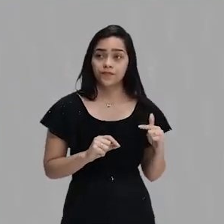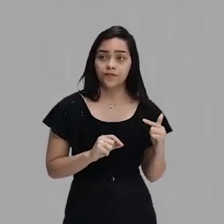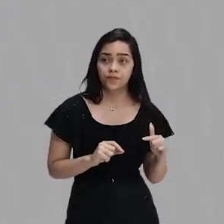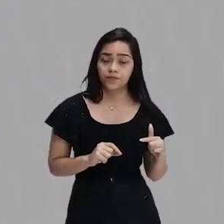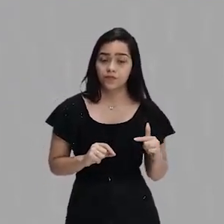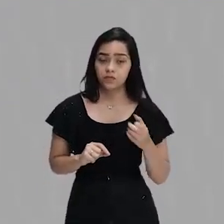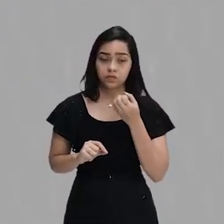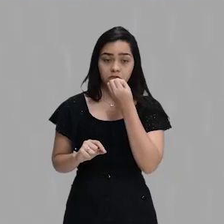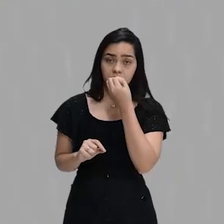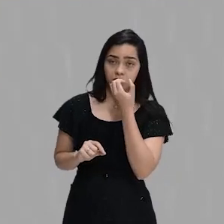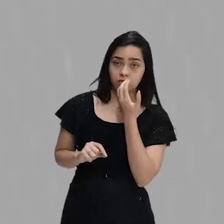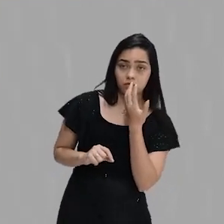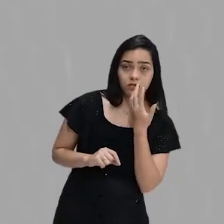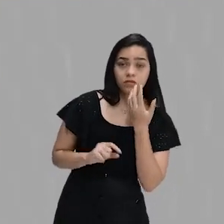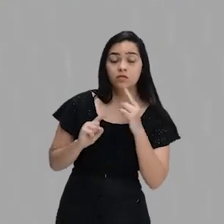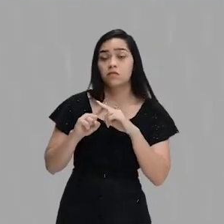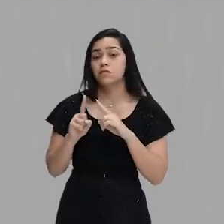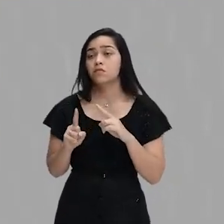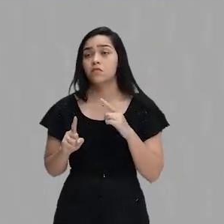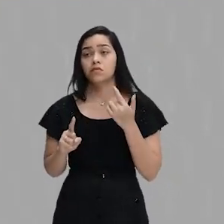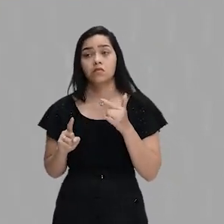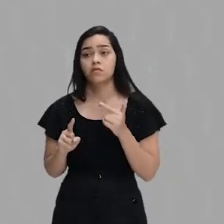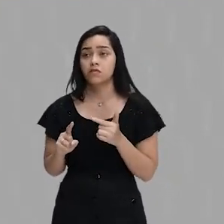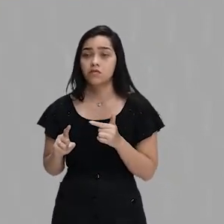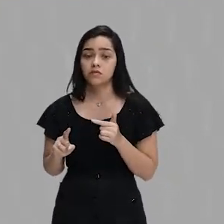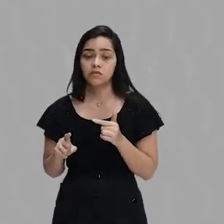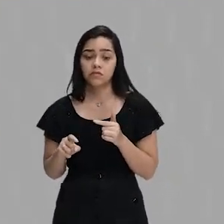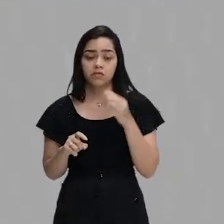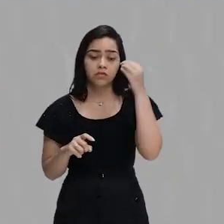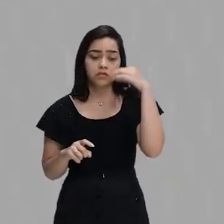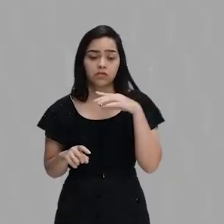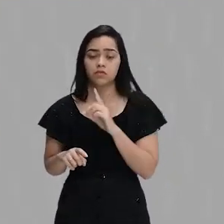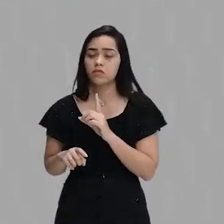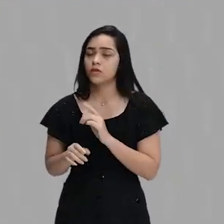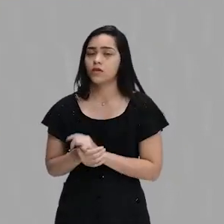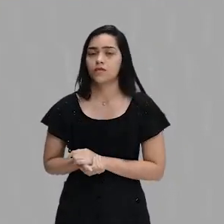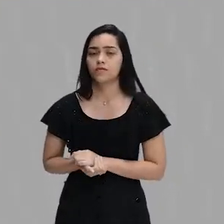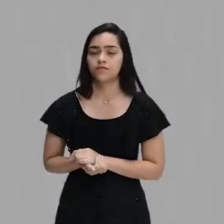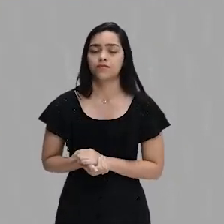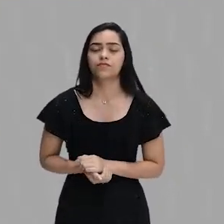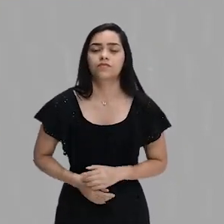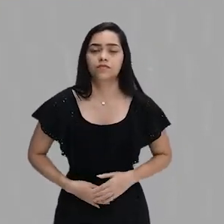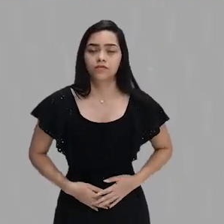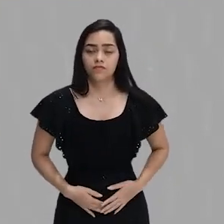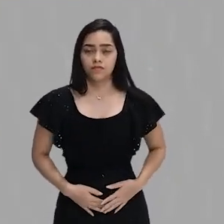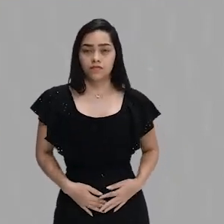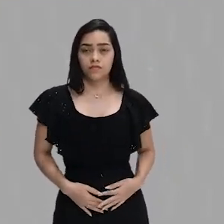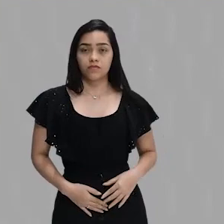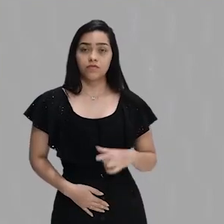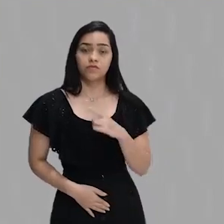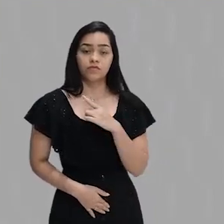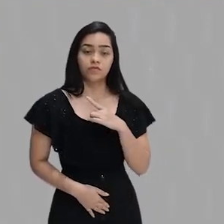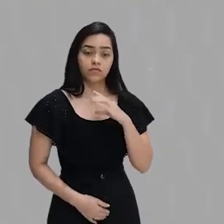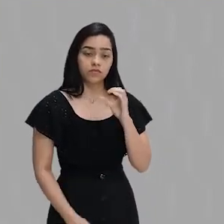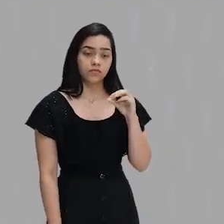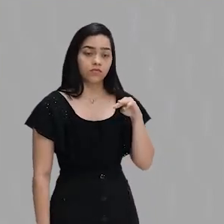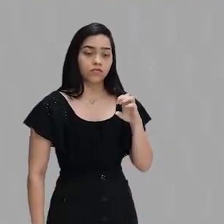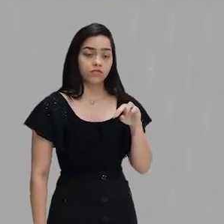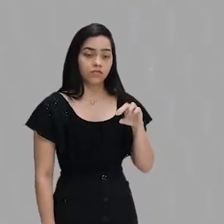sendo beneficiado, mas também ele não está sendo prejudicado. Então, no comensalismo e no